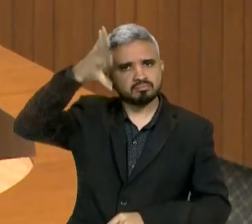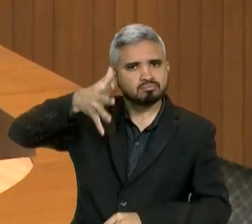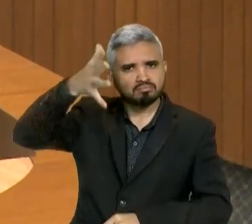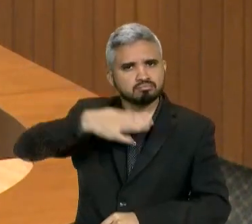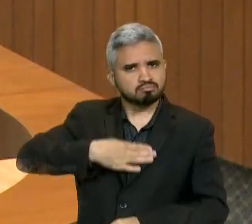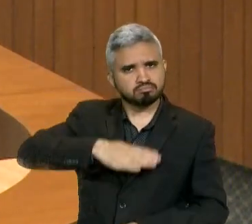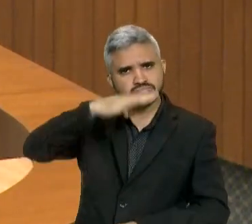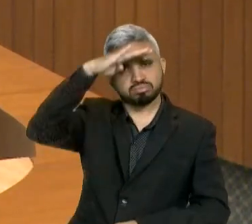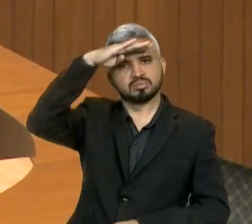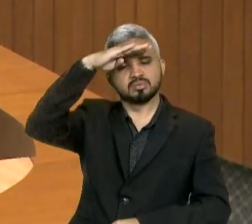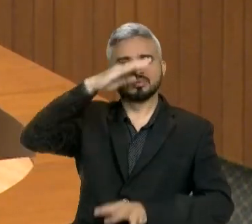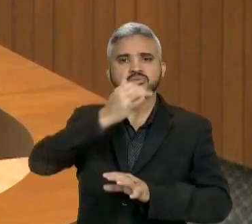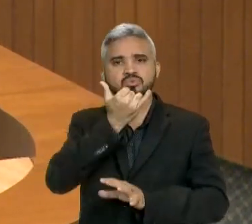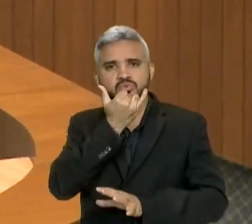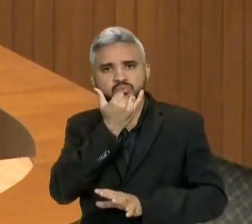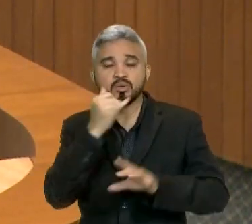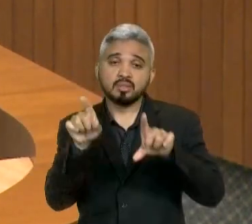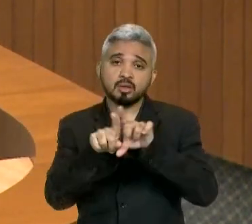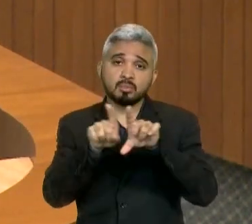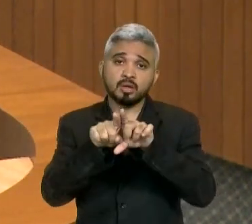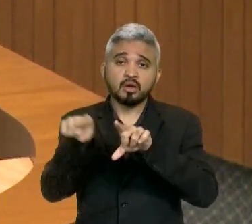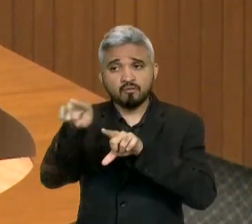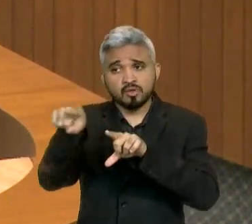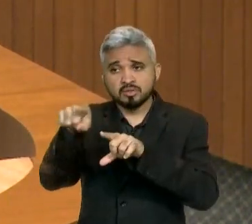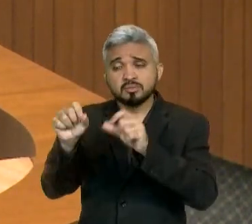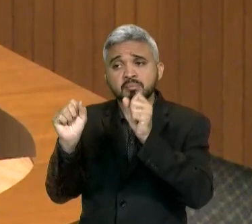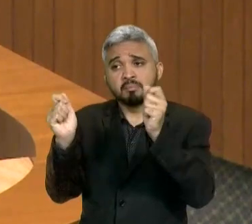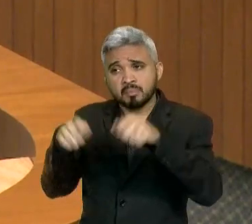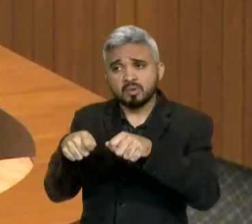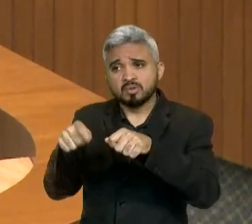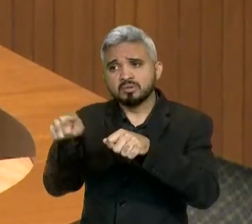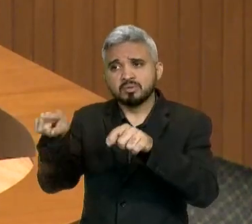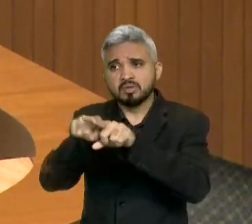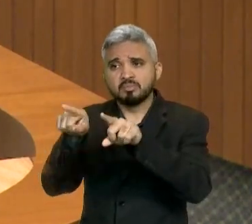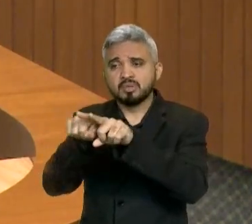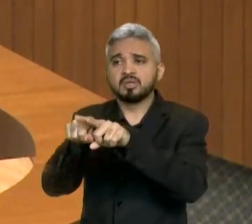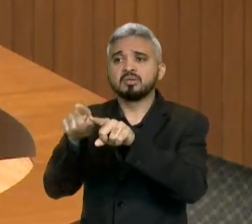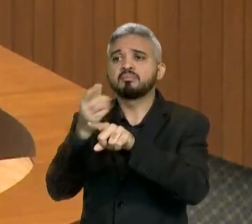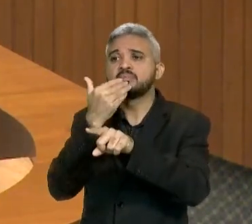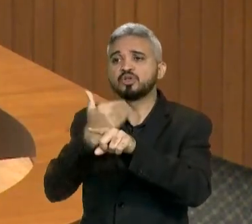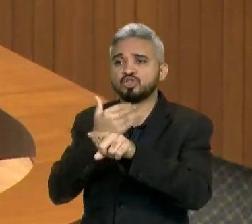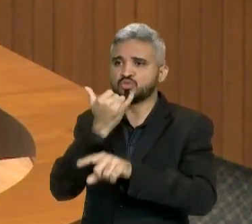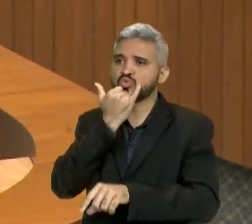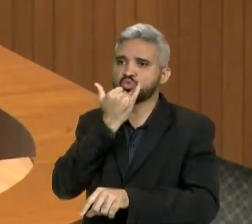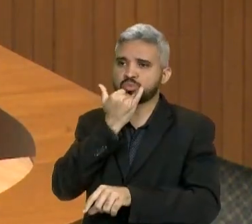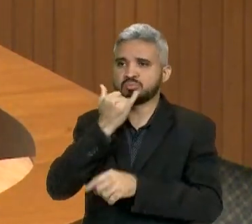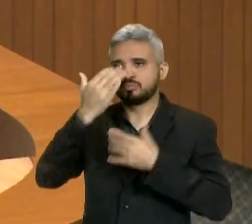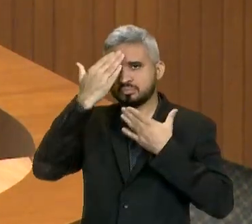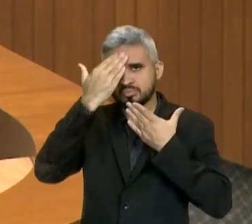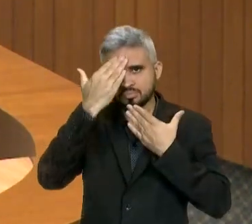mesma forma, eles reconheçam os excessos que praticaram contra mim também nessa caminhada. Muito obrigado, presidente.